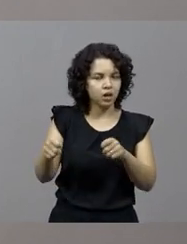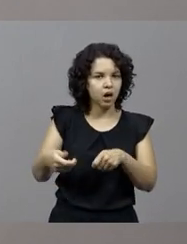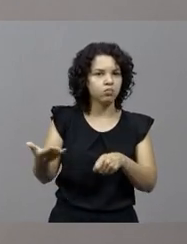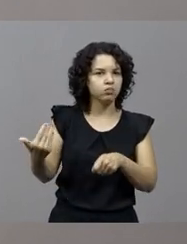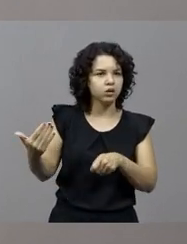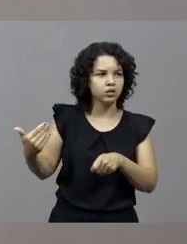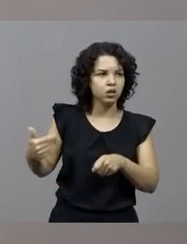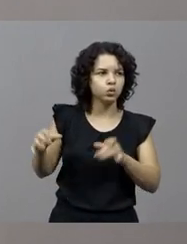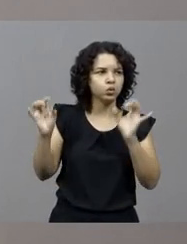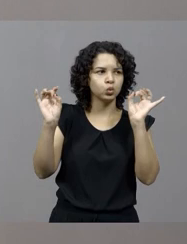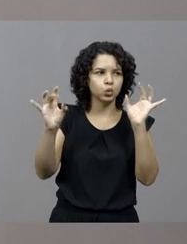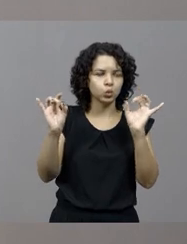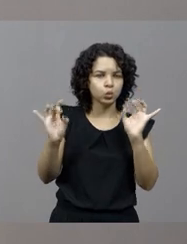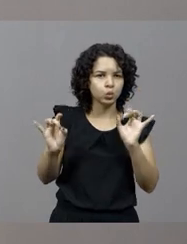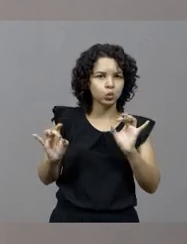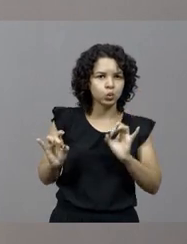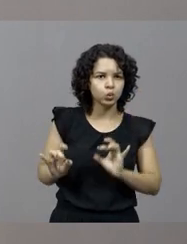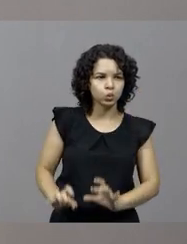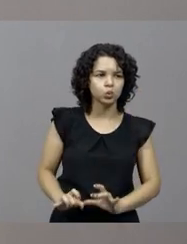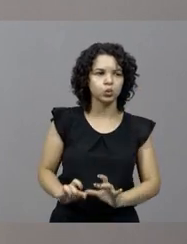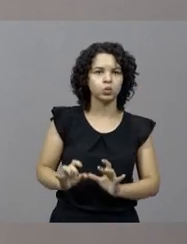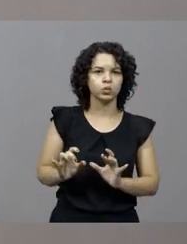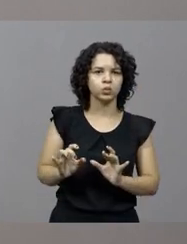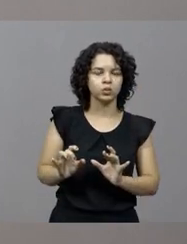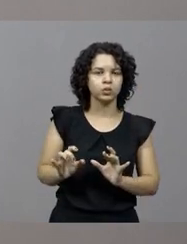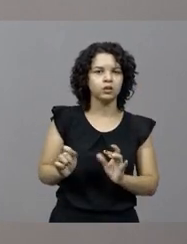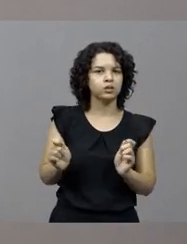tinha à sua disposição